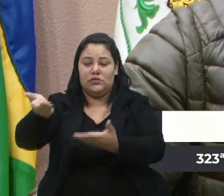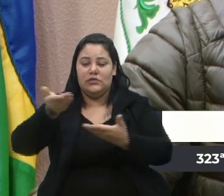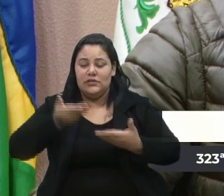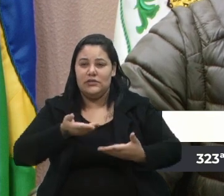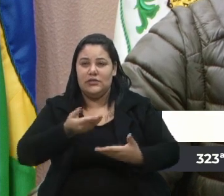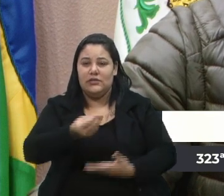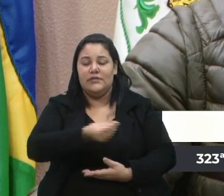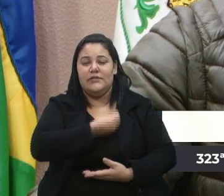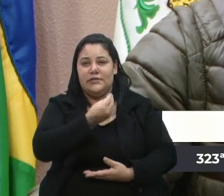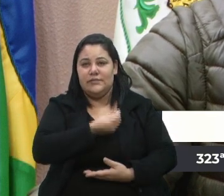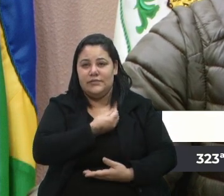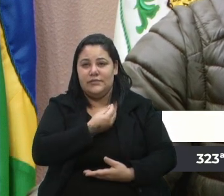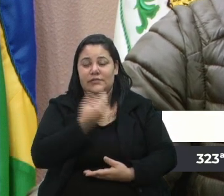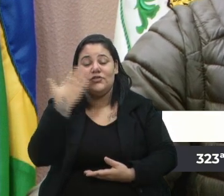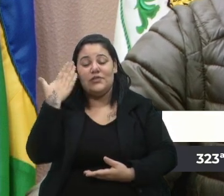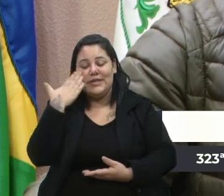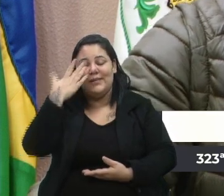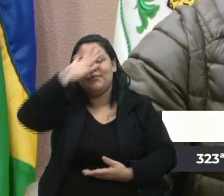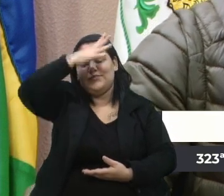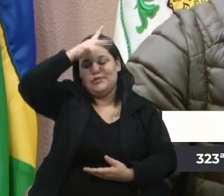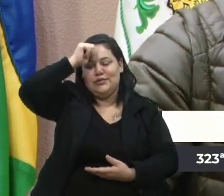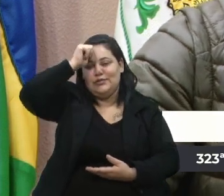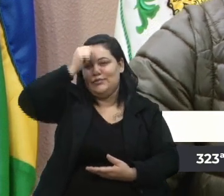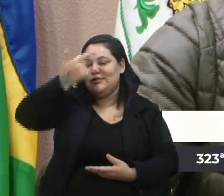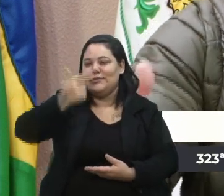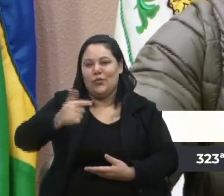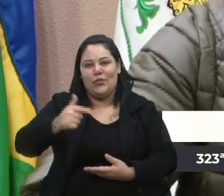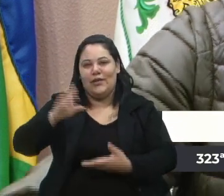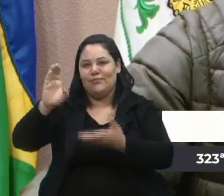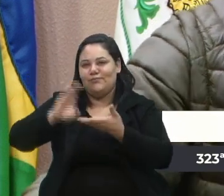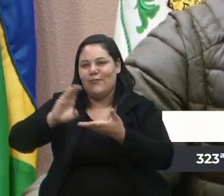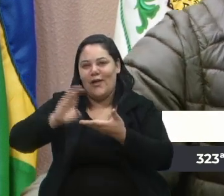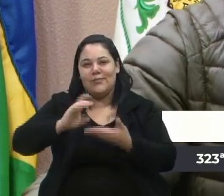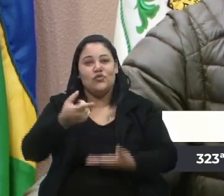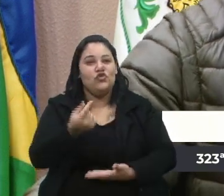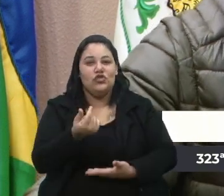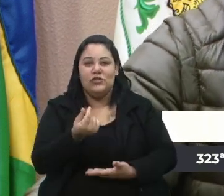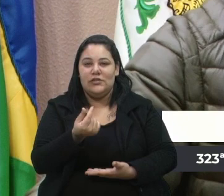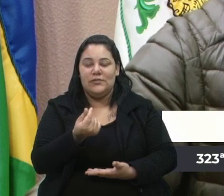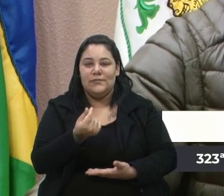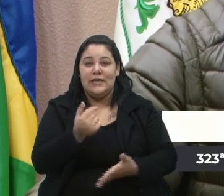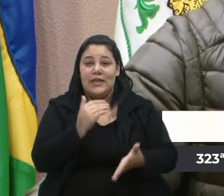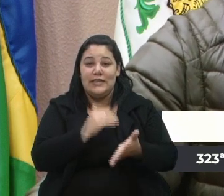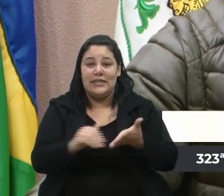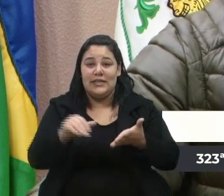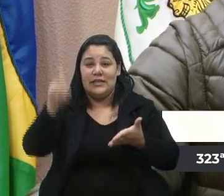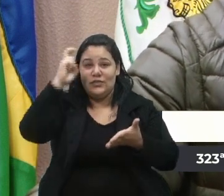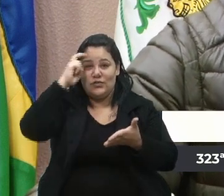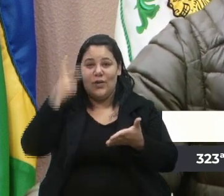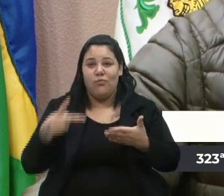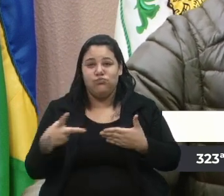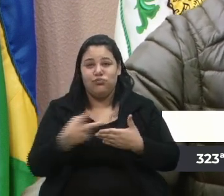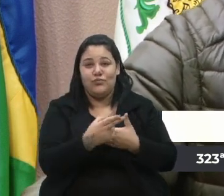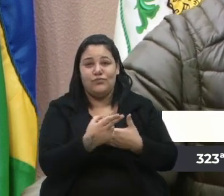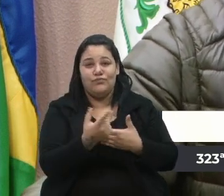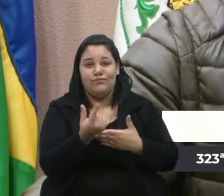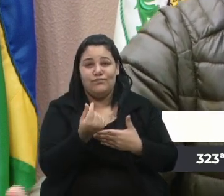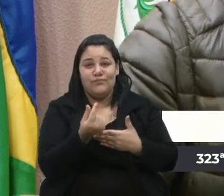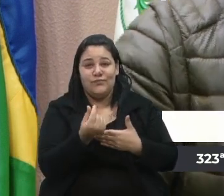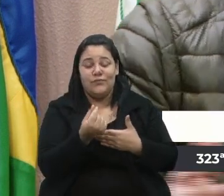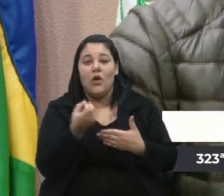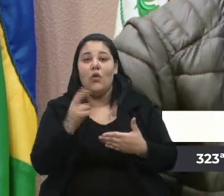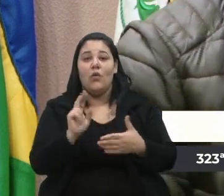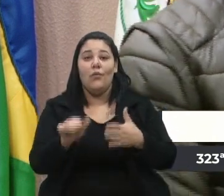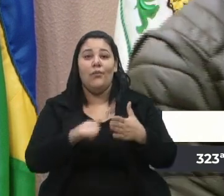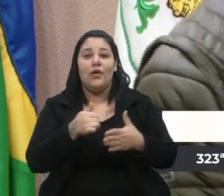de vida e a gente sabe que o município não tem recurso e que a Secretaria da Cultura foi cortado recursos inclusive ou melhor